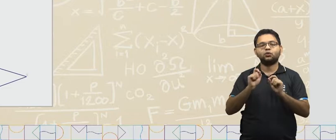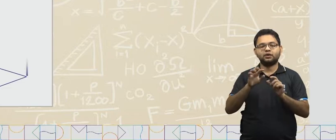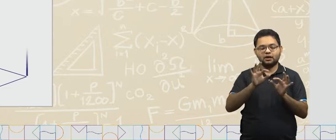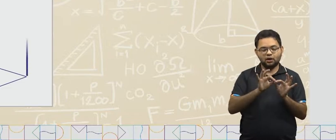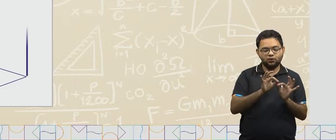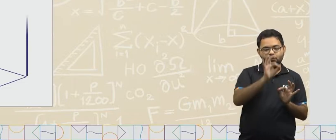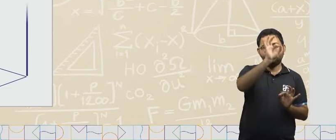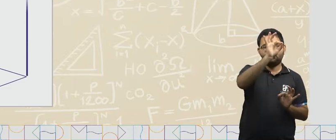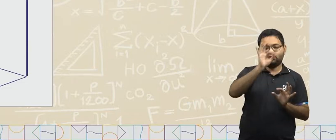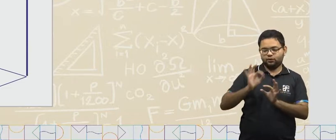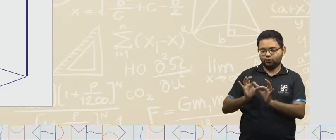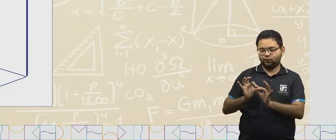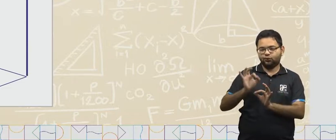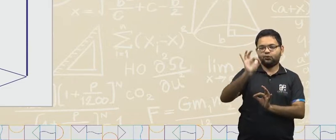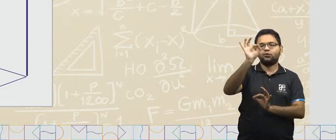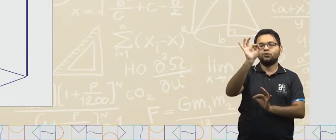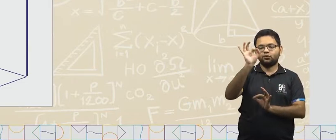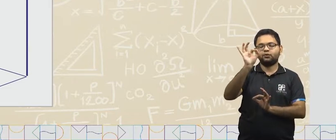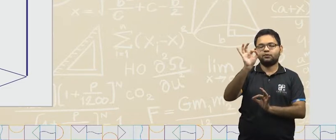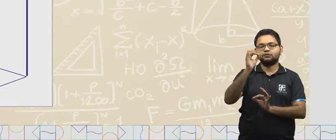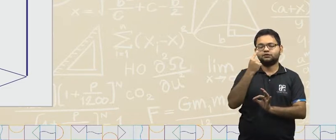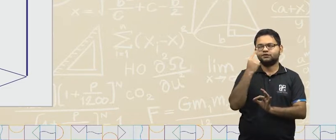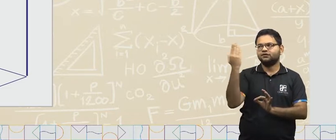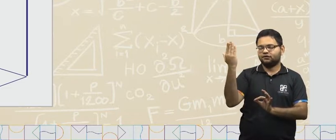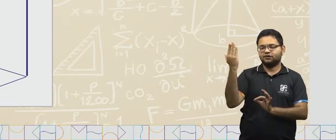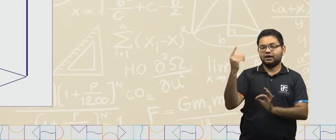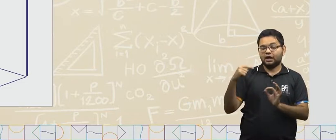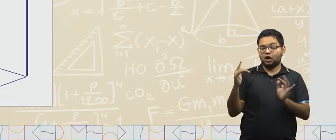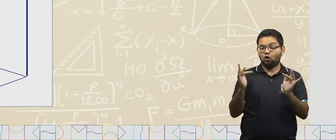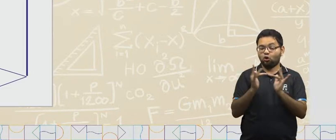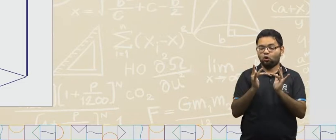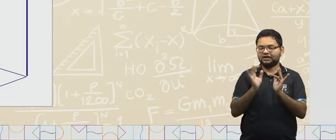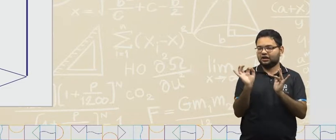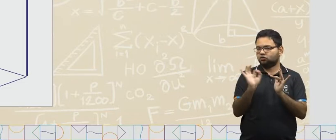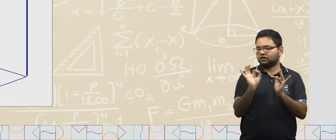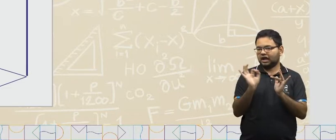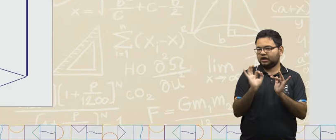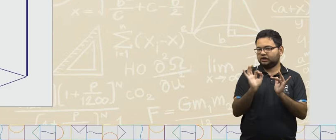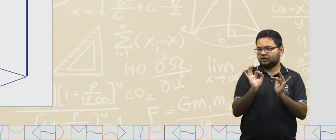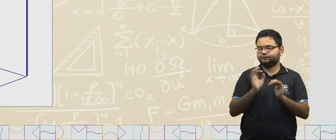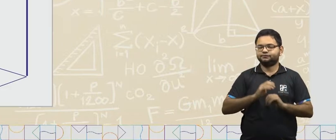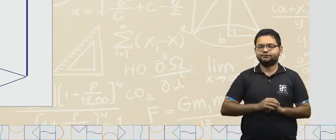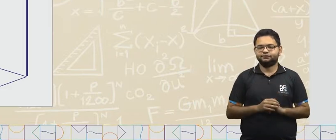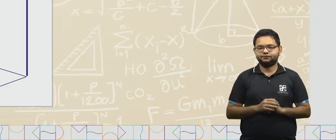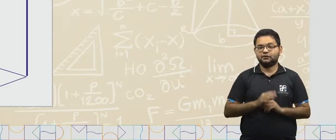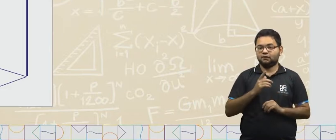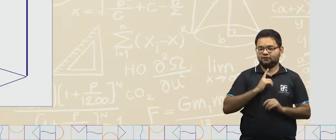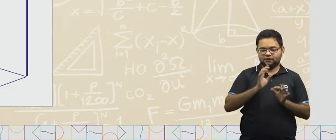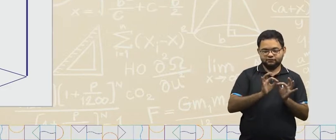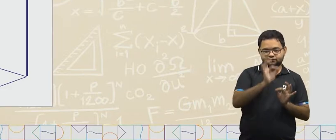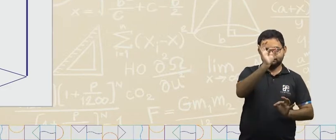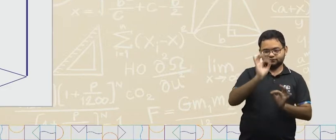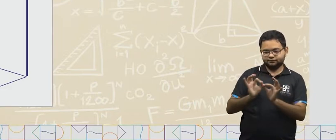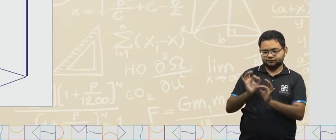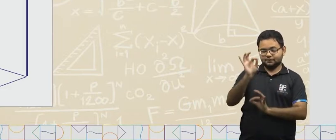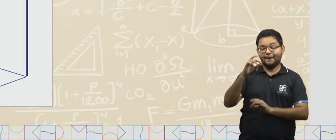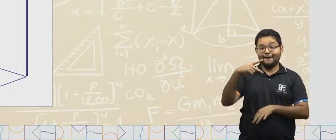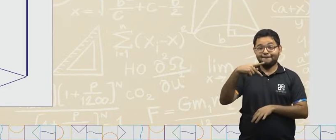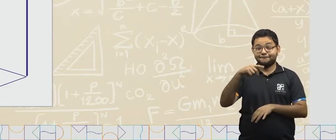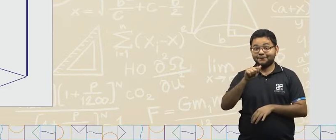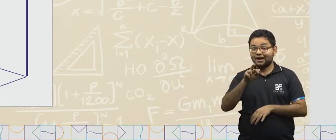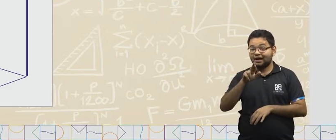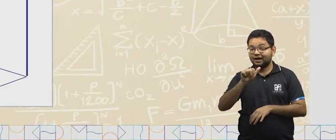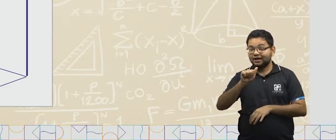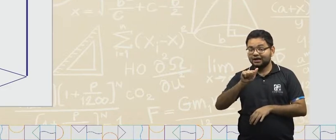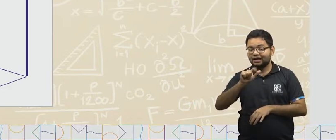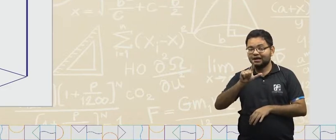reta paralela, como você pode ver aí na imagem. Observe bem, são segmentos de reta